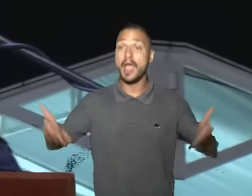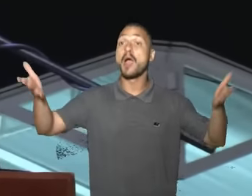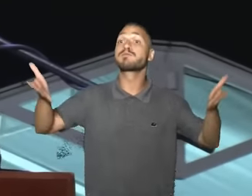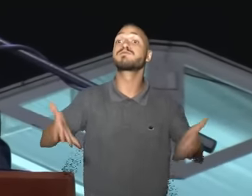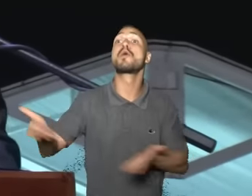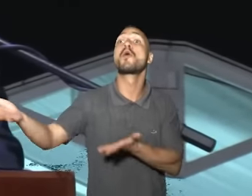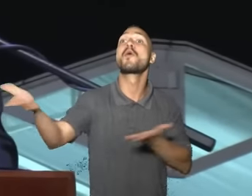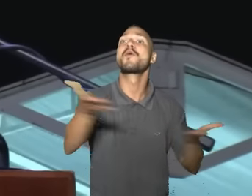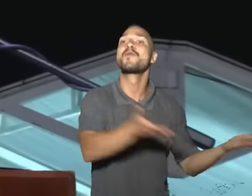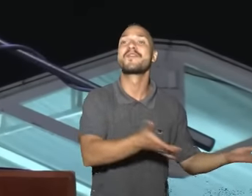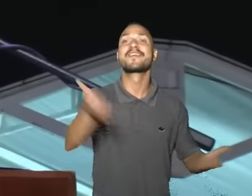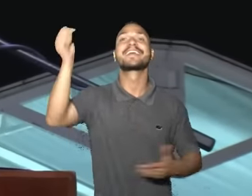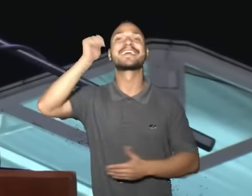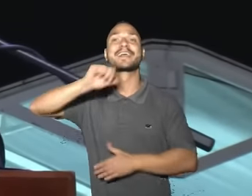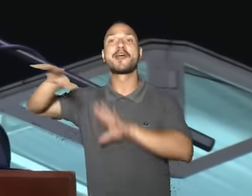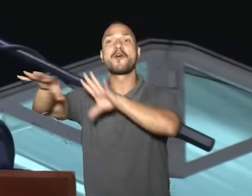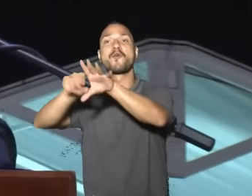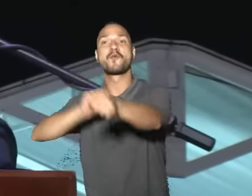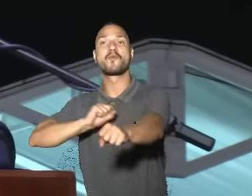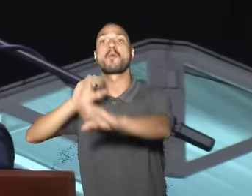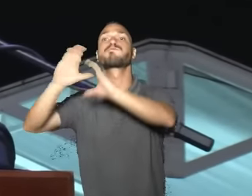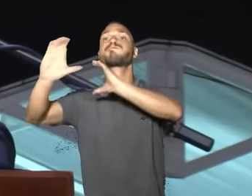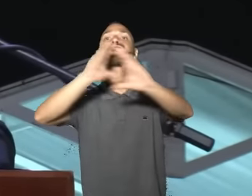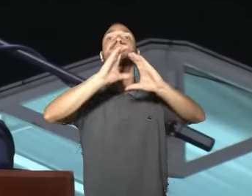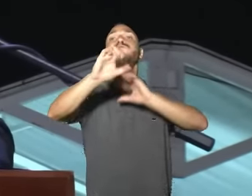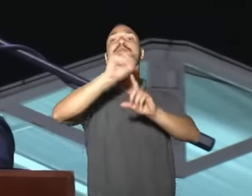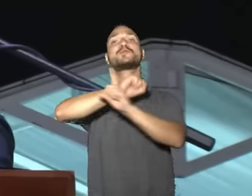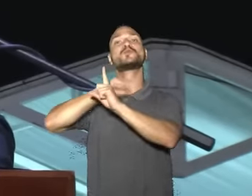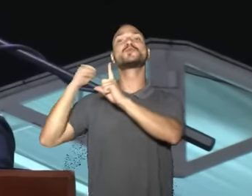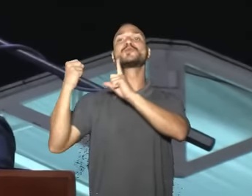convidamos a formanda do curso de Comunicação